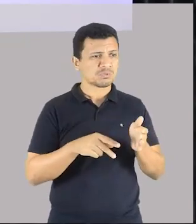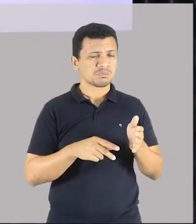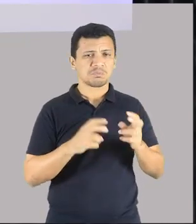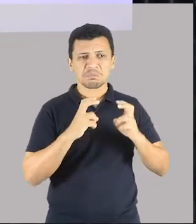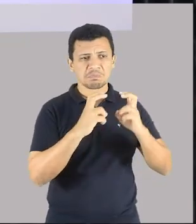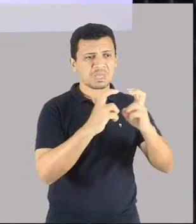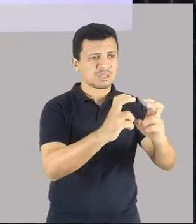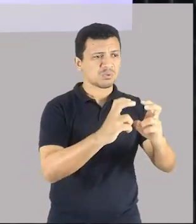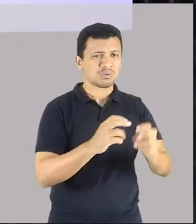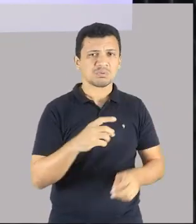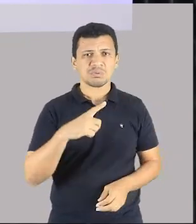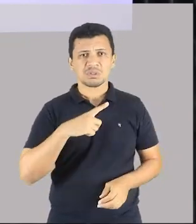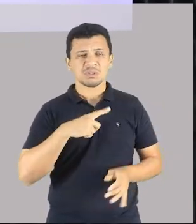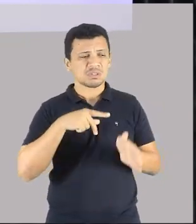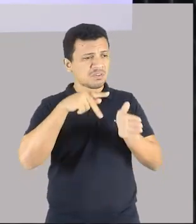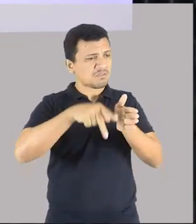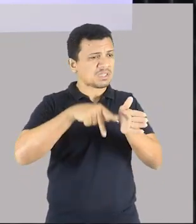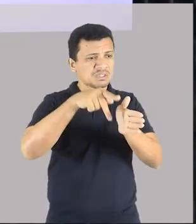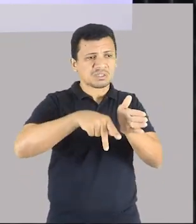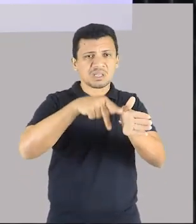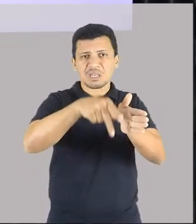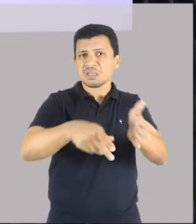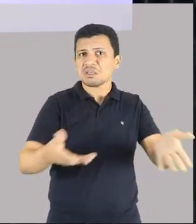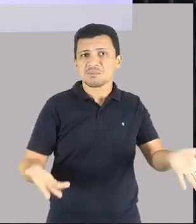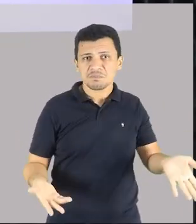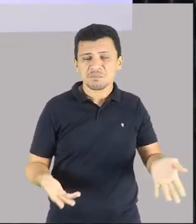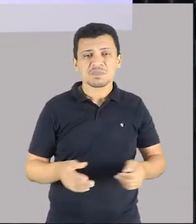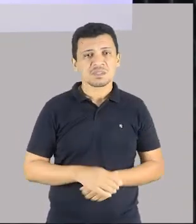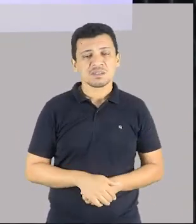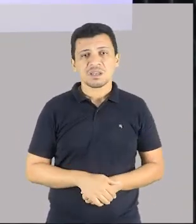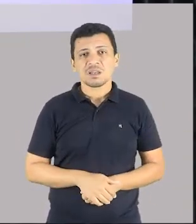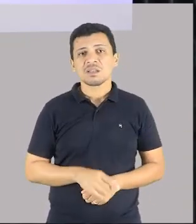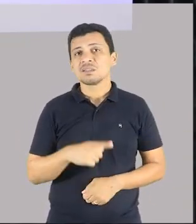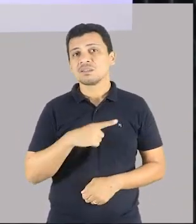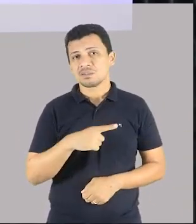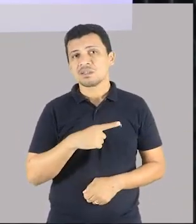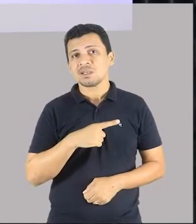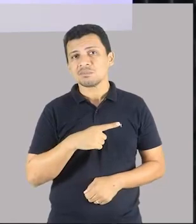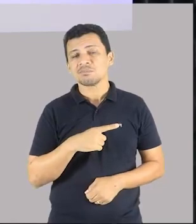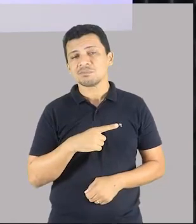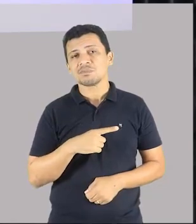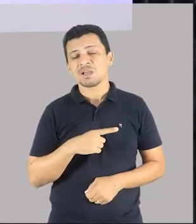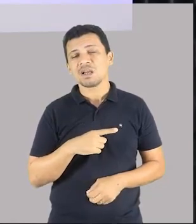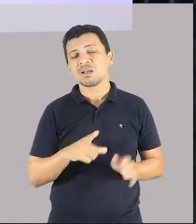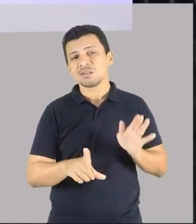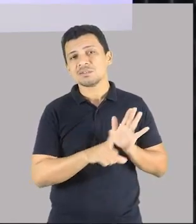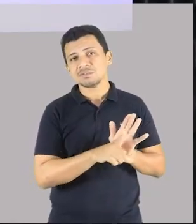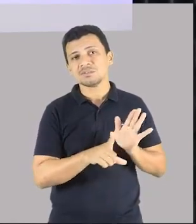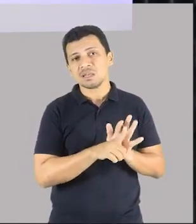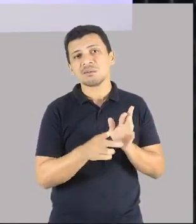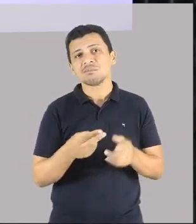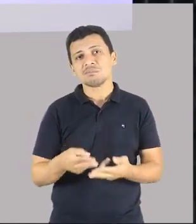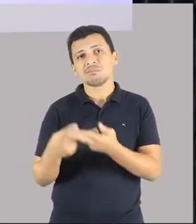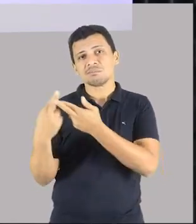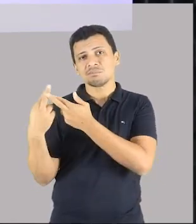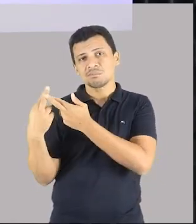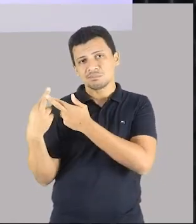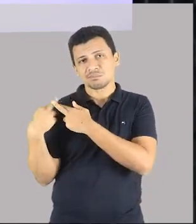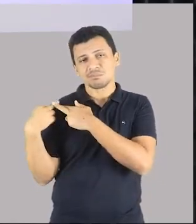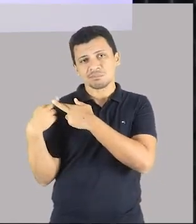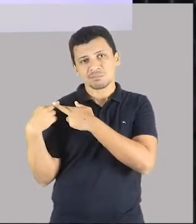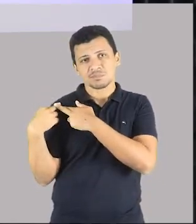metrô, se na sua cidade tiver trem, eles são regidos e a titularidade desses serviços, embora